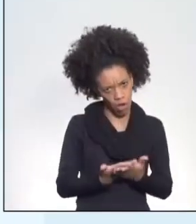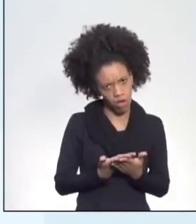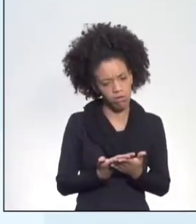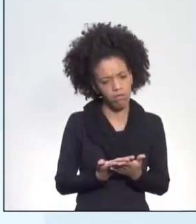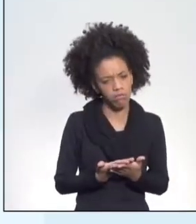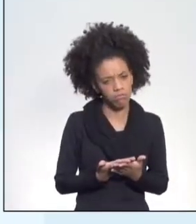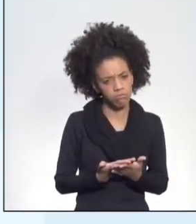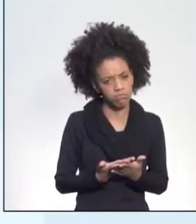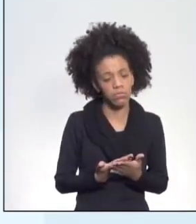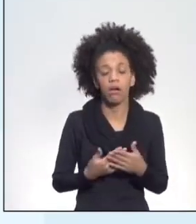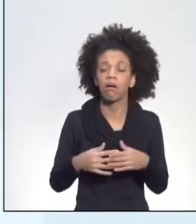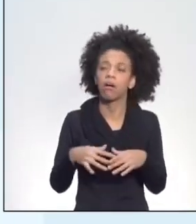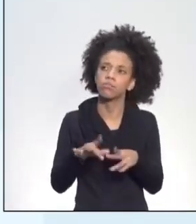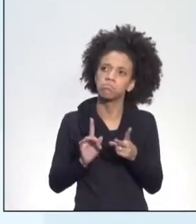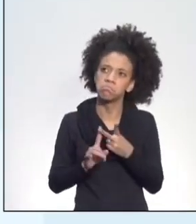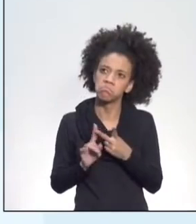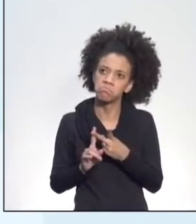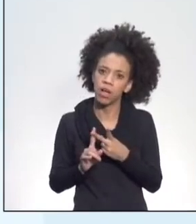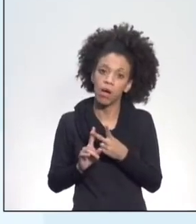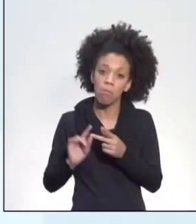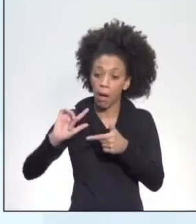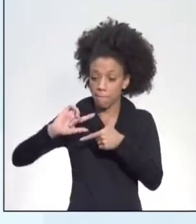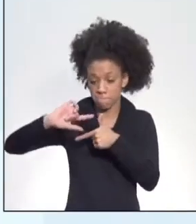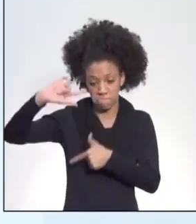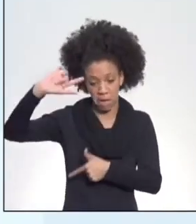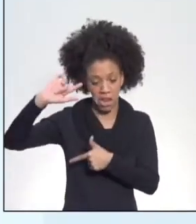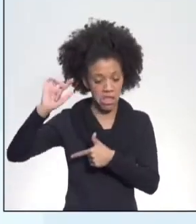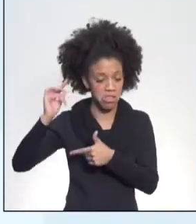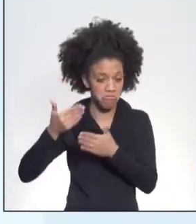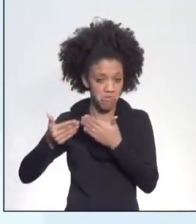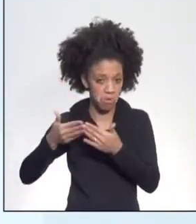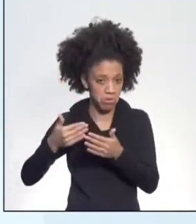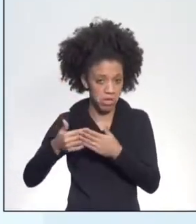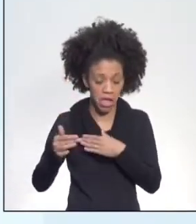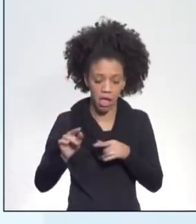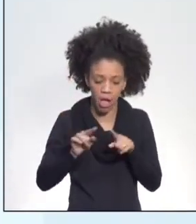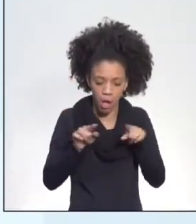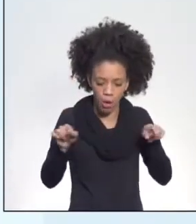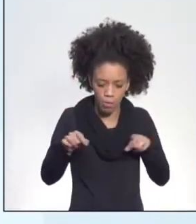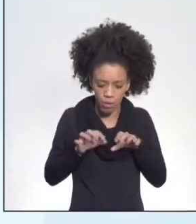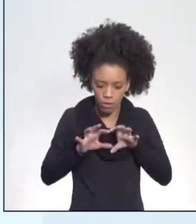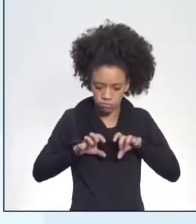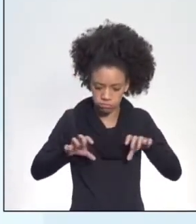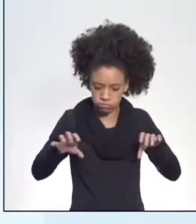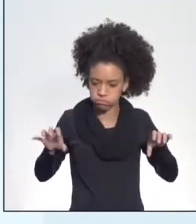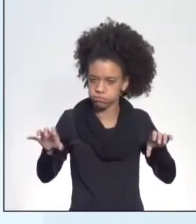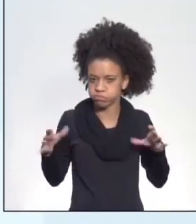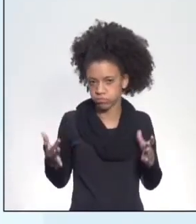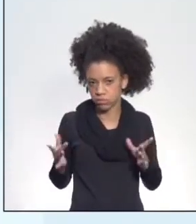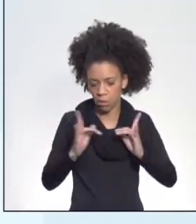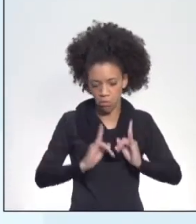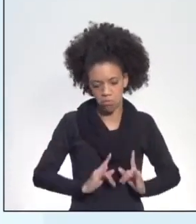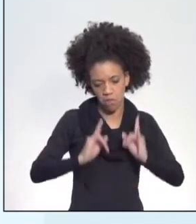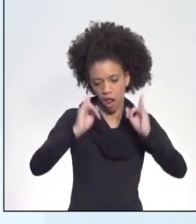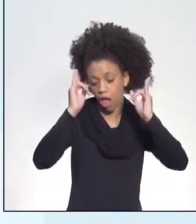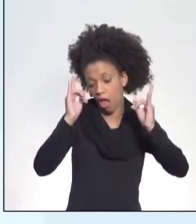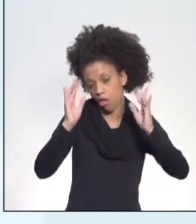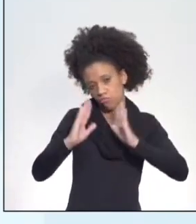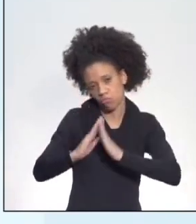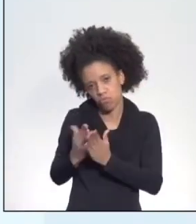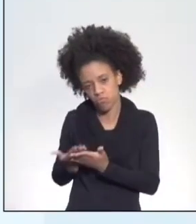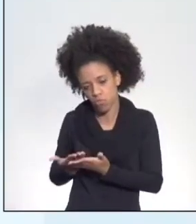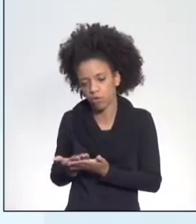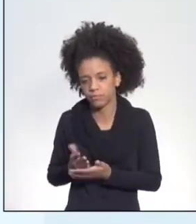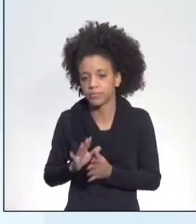muro. Pode ser uma parede. Pode ser uma sala com instalações, uma escultura que vocês farão no pátio da escola,